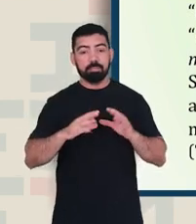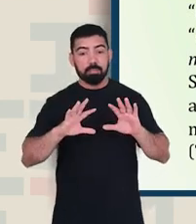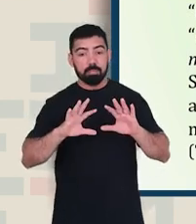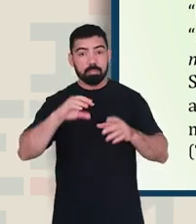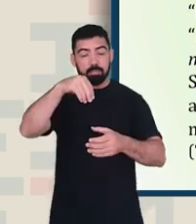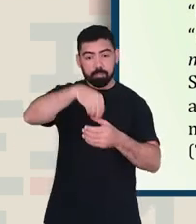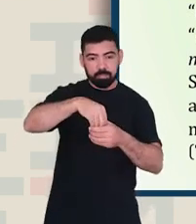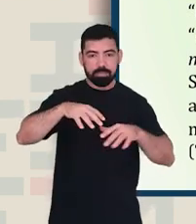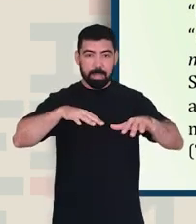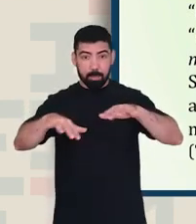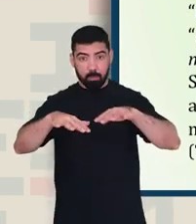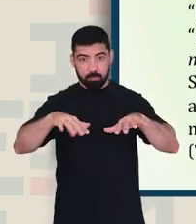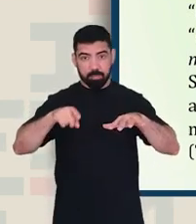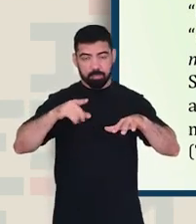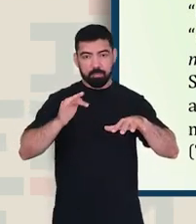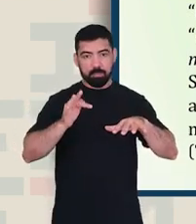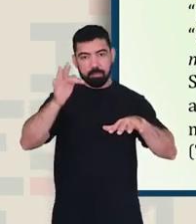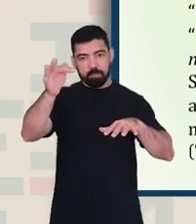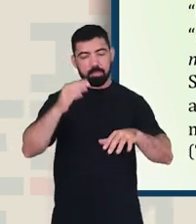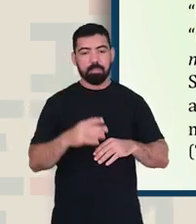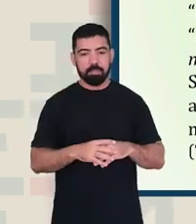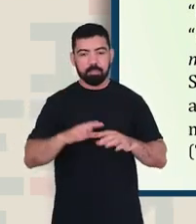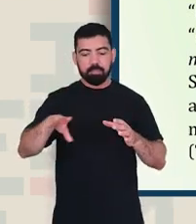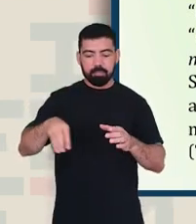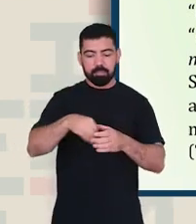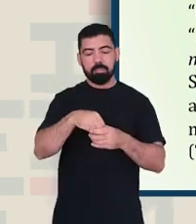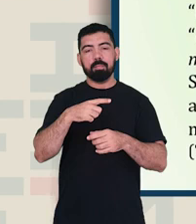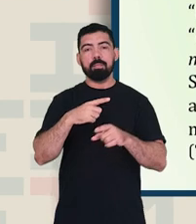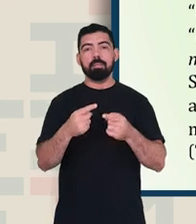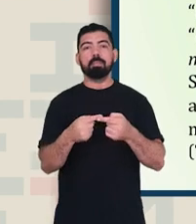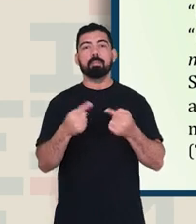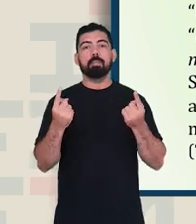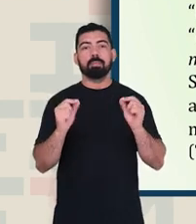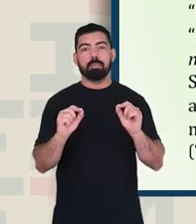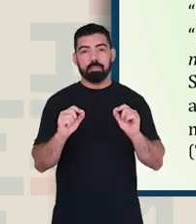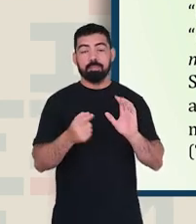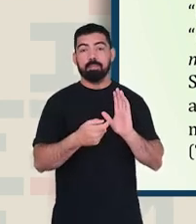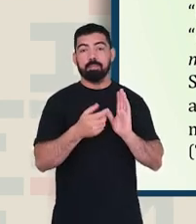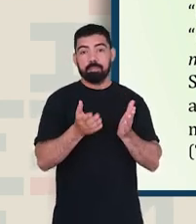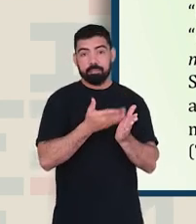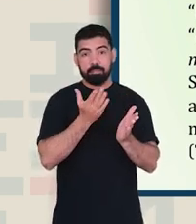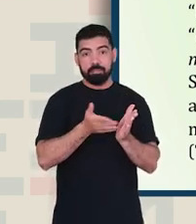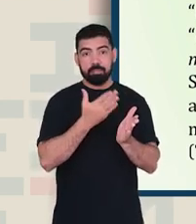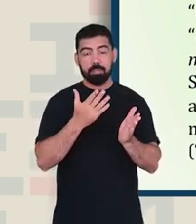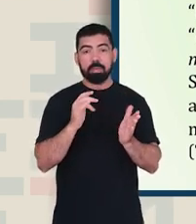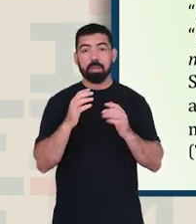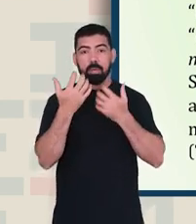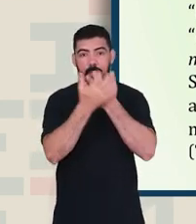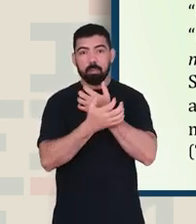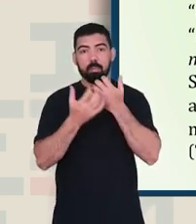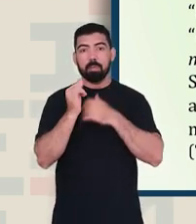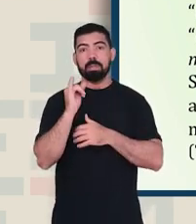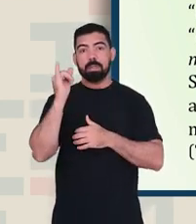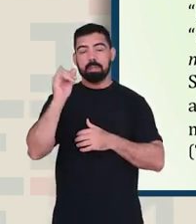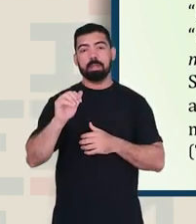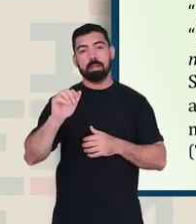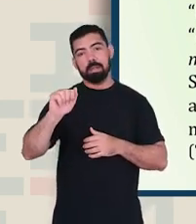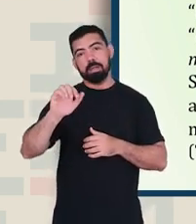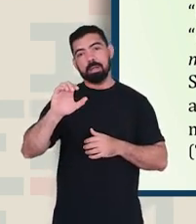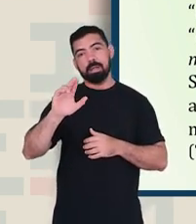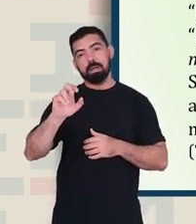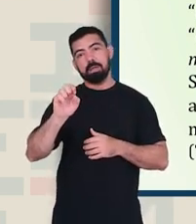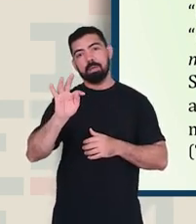do movimento futurista, e estão traduzidas no livro Música Eletroacústica de Flor Menezes, que é um